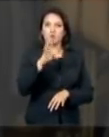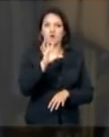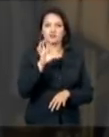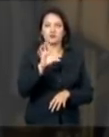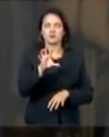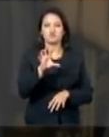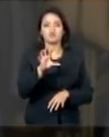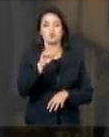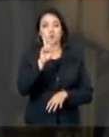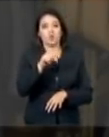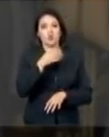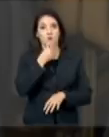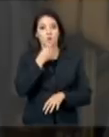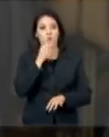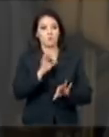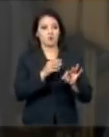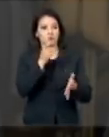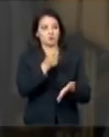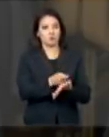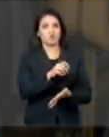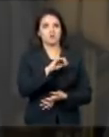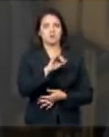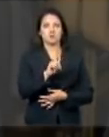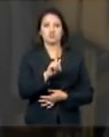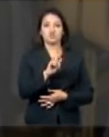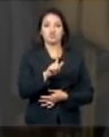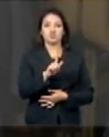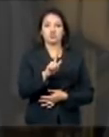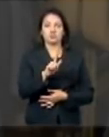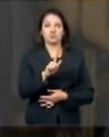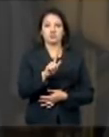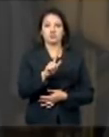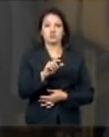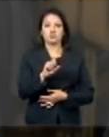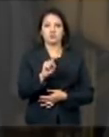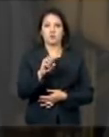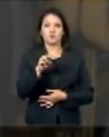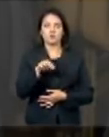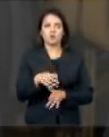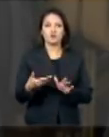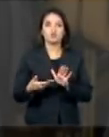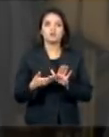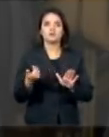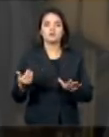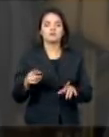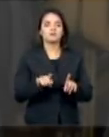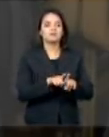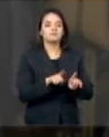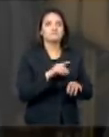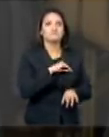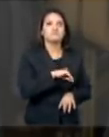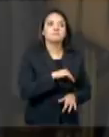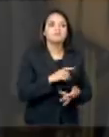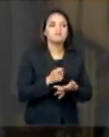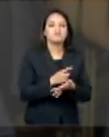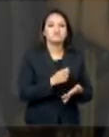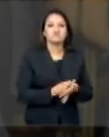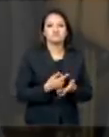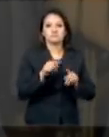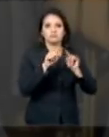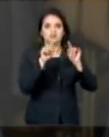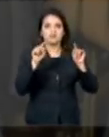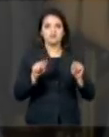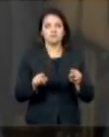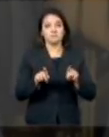e que analisava a retirada de parcela vencimental de servidores e refere sua excelência